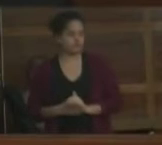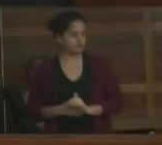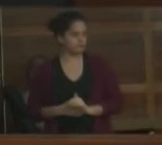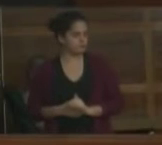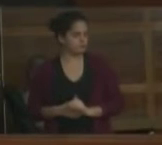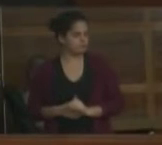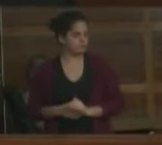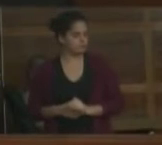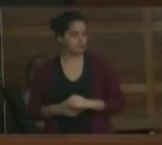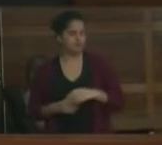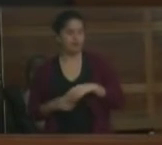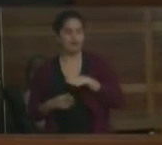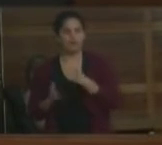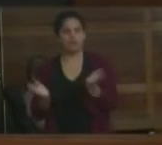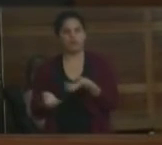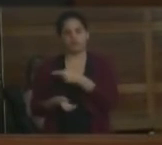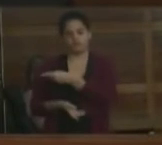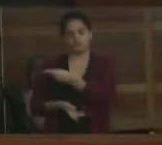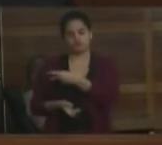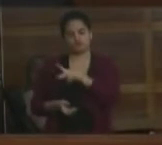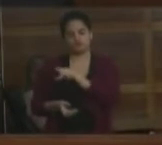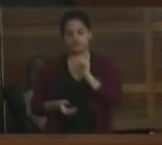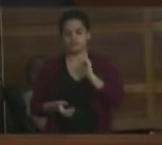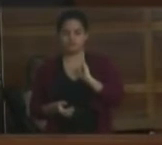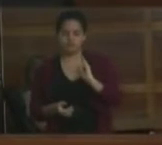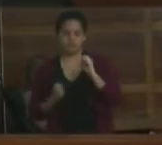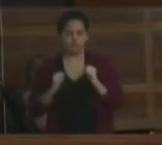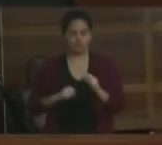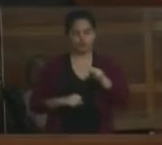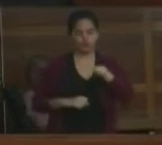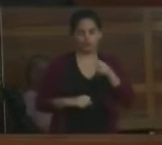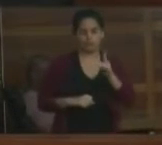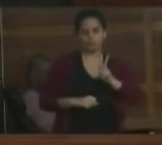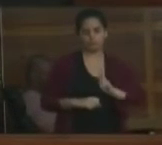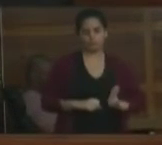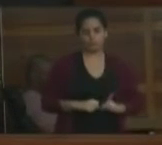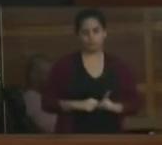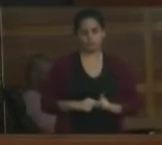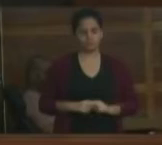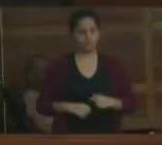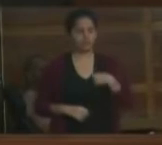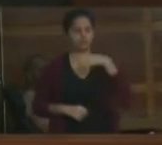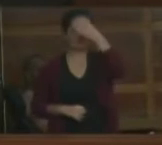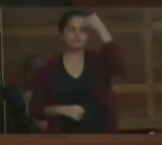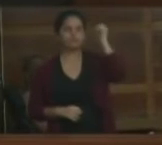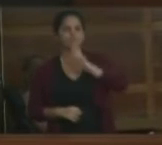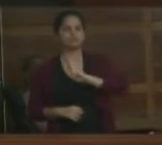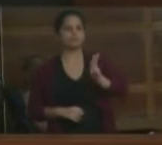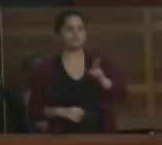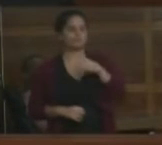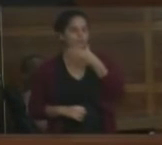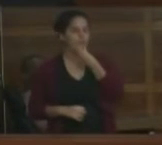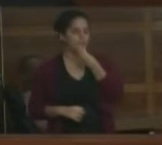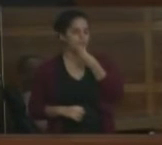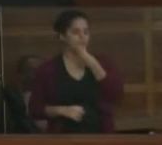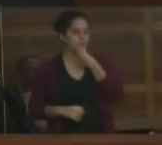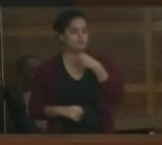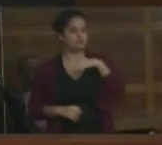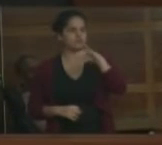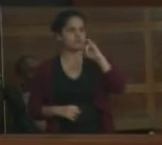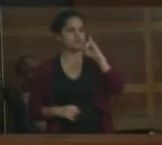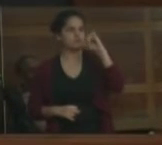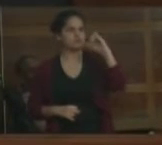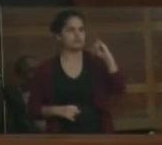vocês verem se existe essa possibilidade ou não e eu vou aqui eu esqueci o nome de e da trás da andreia siderley